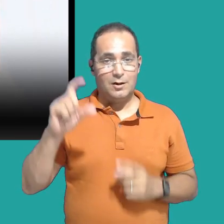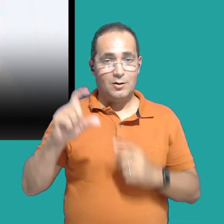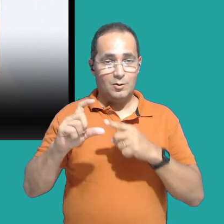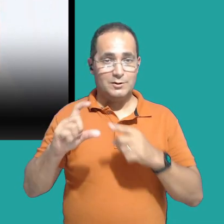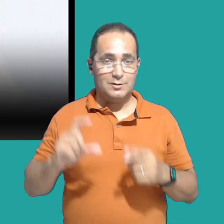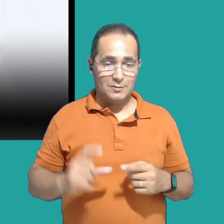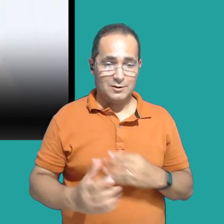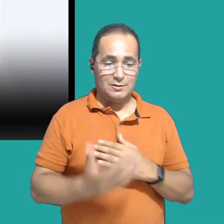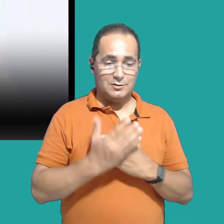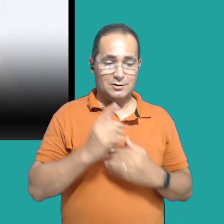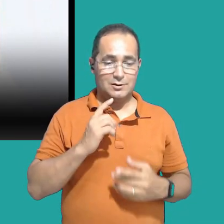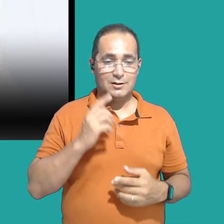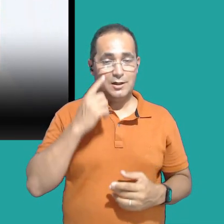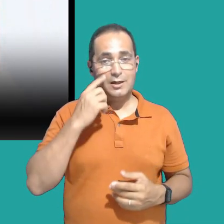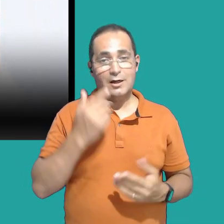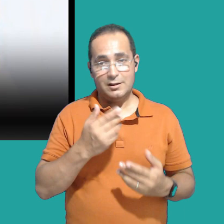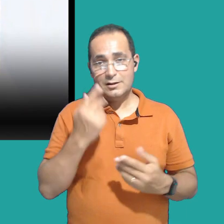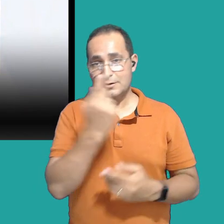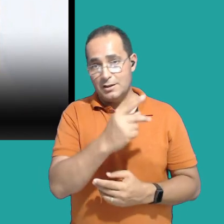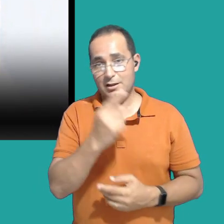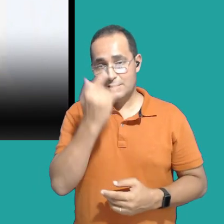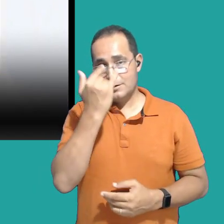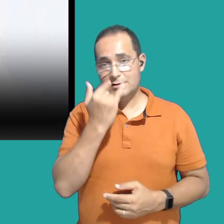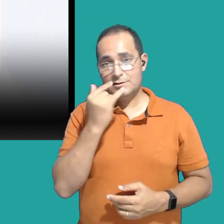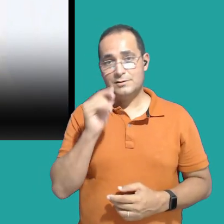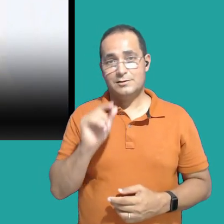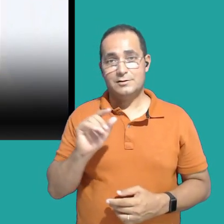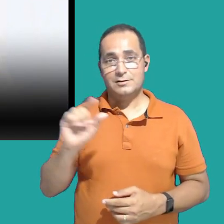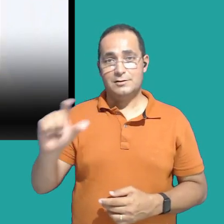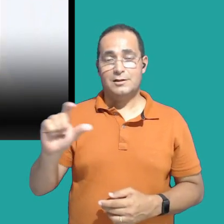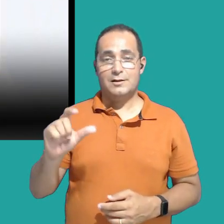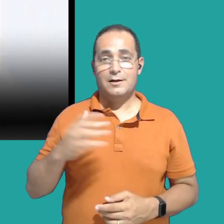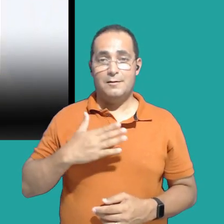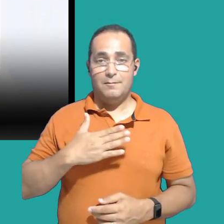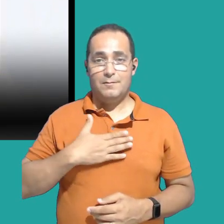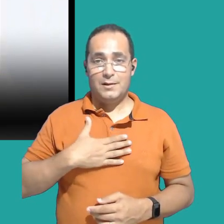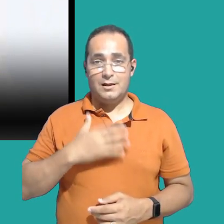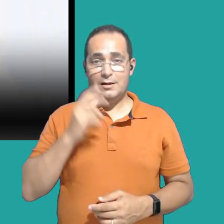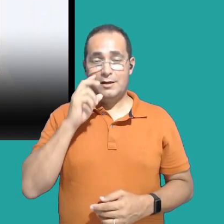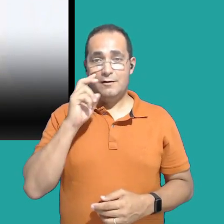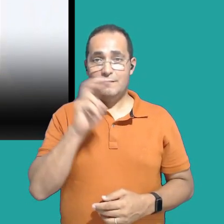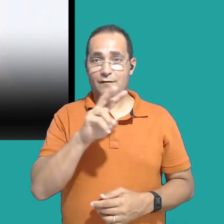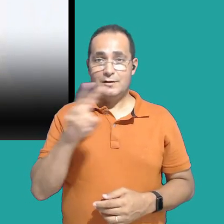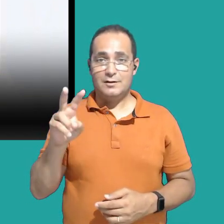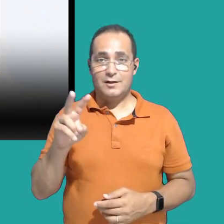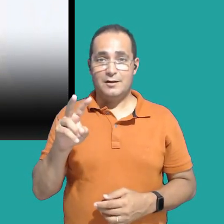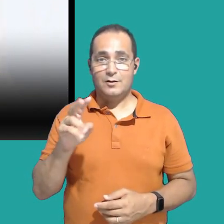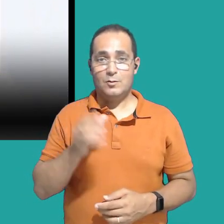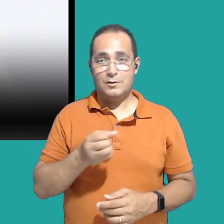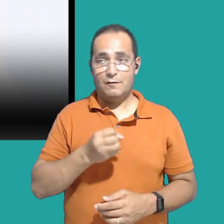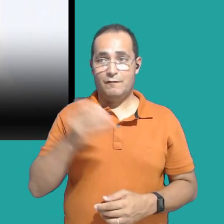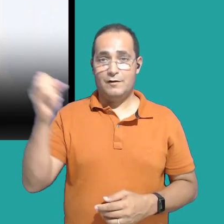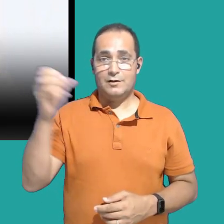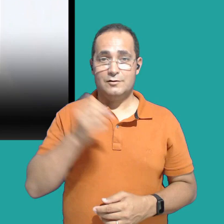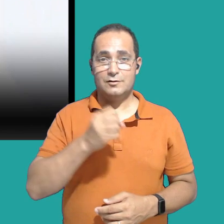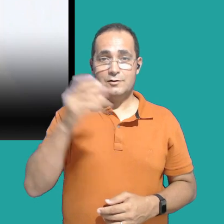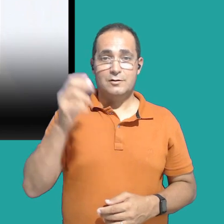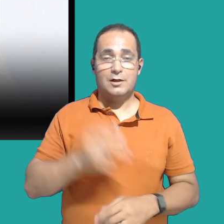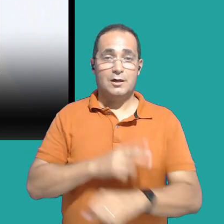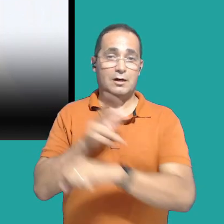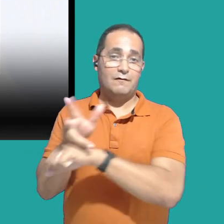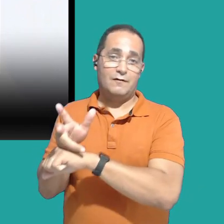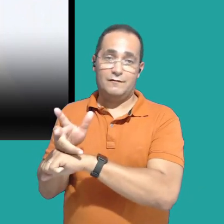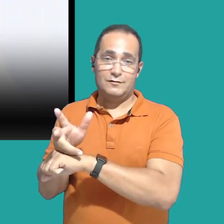tem essa preocupação de trazer alguma coisa. Que é a forma dele enxergar, né? Como a gente. Exato, A minha forma de